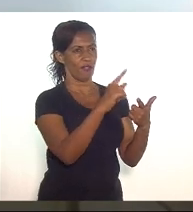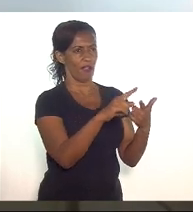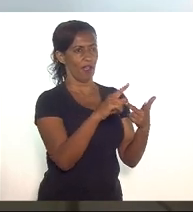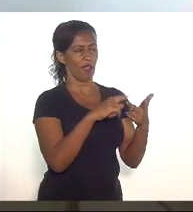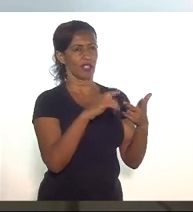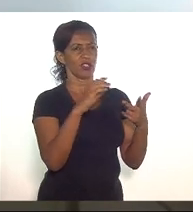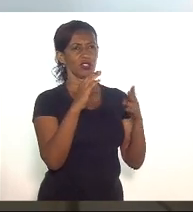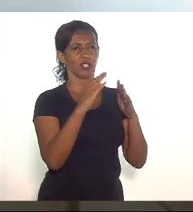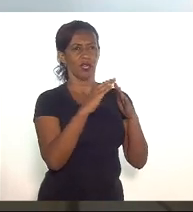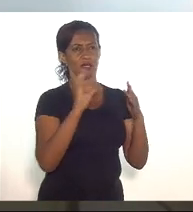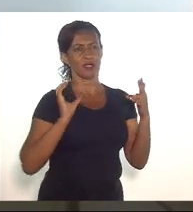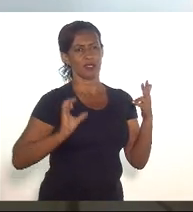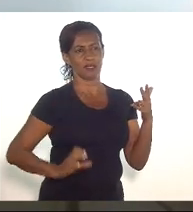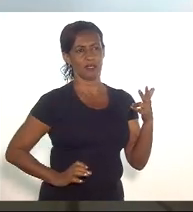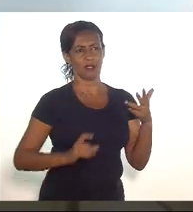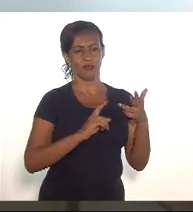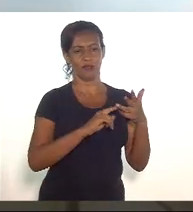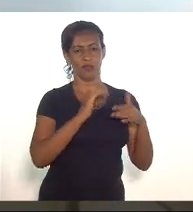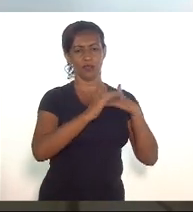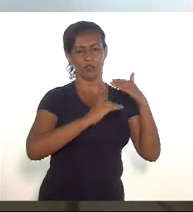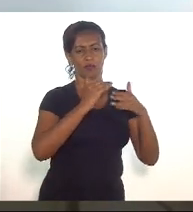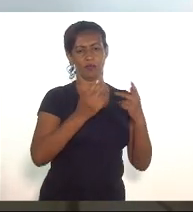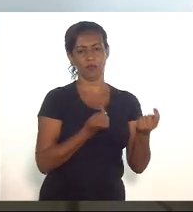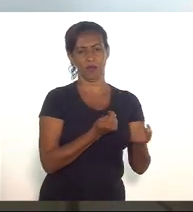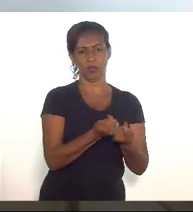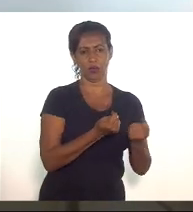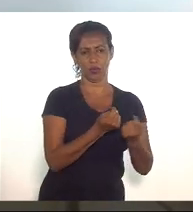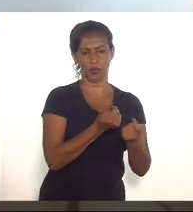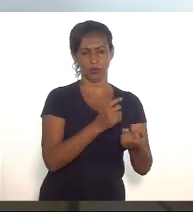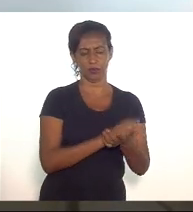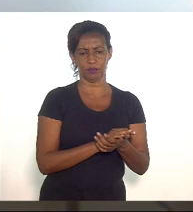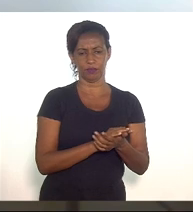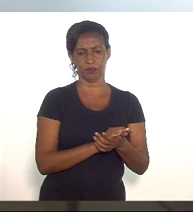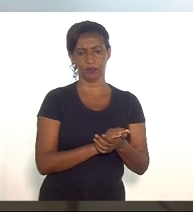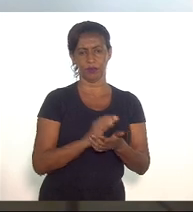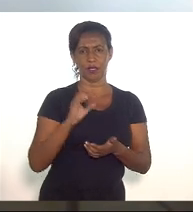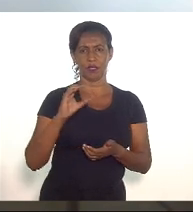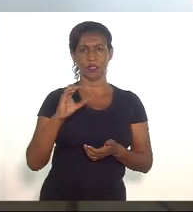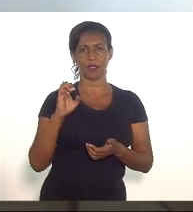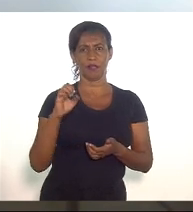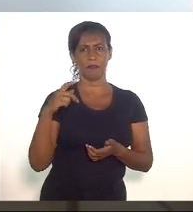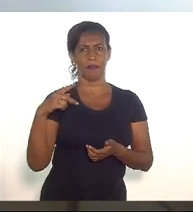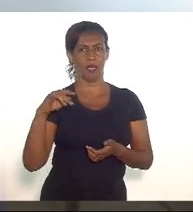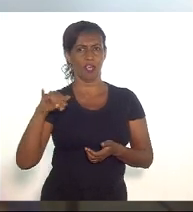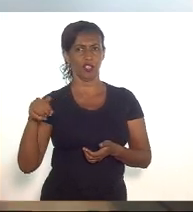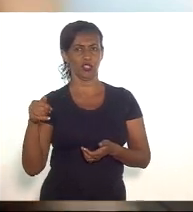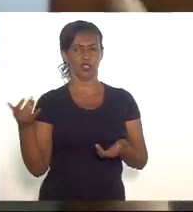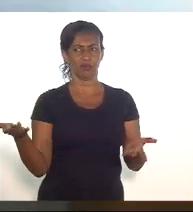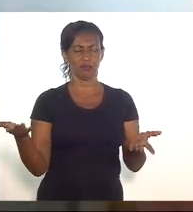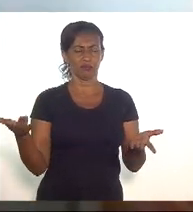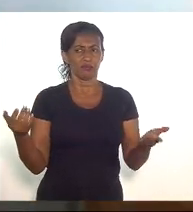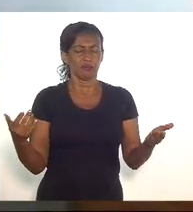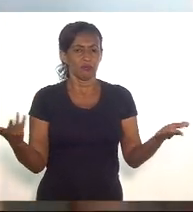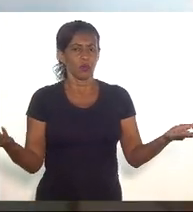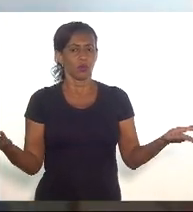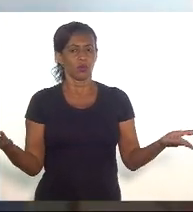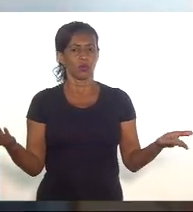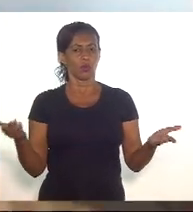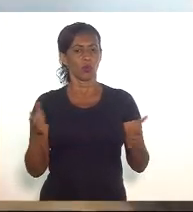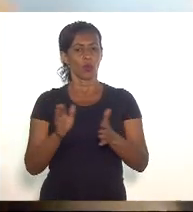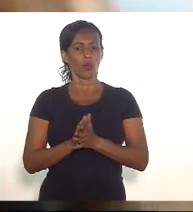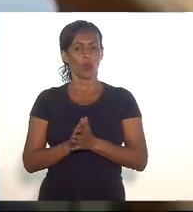Casa Civil, Desenvolvimento Econômico e Seperj. Qual é a implicação